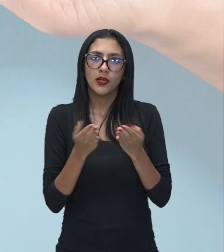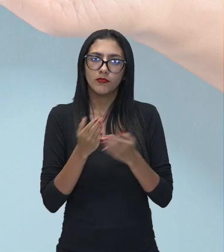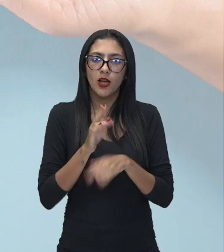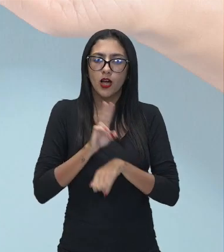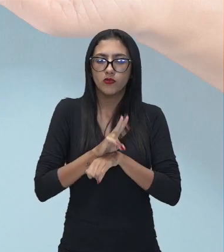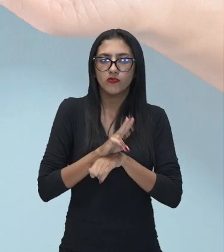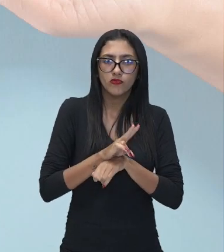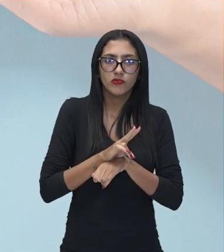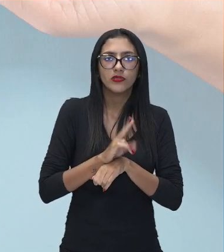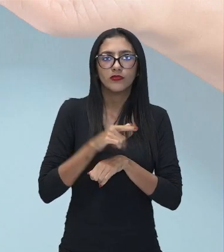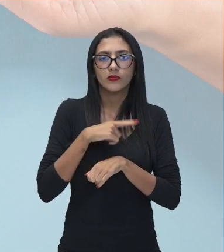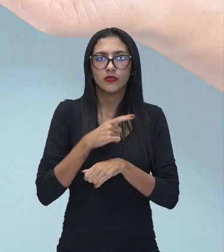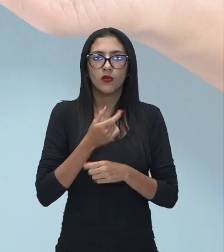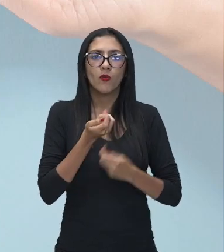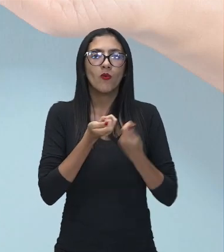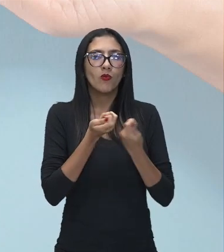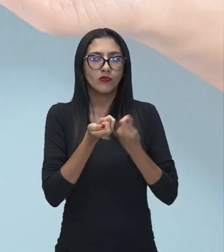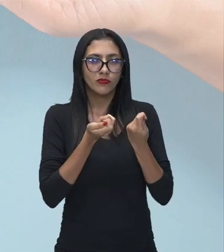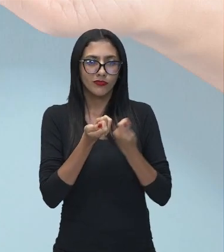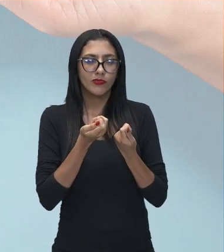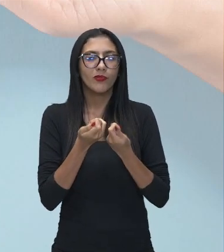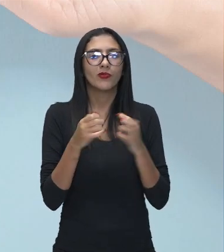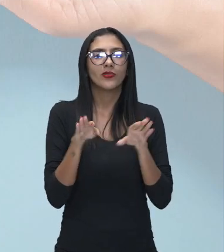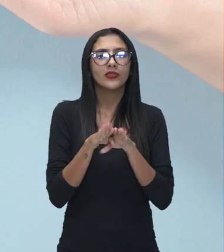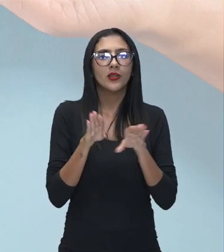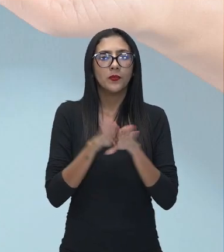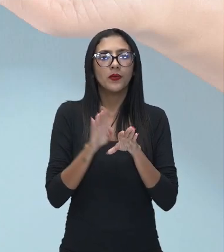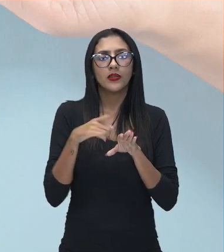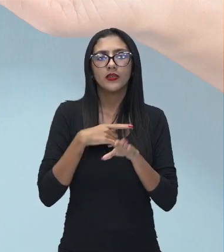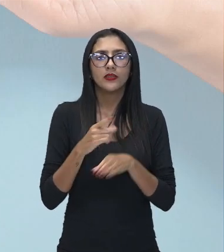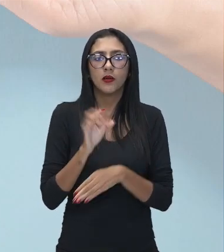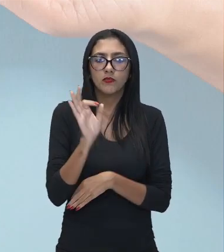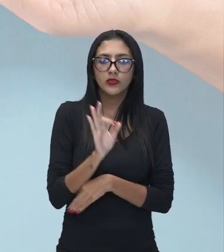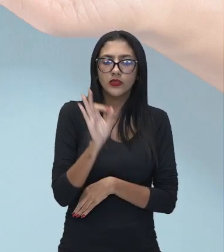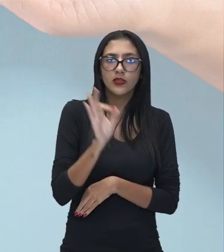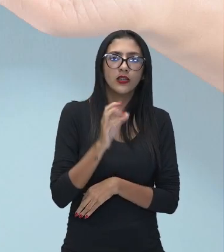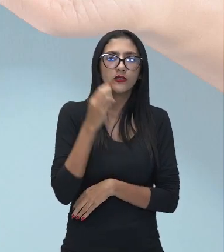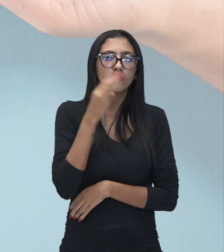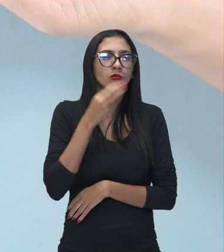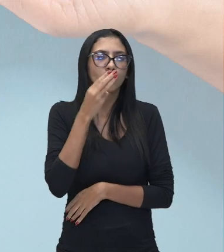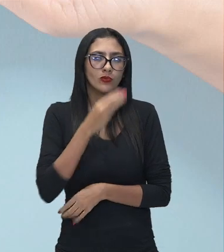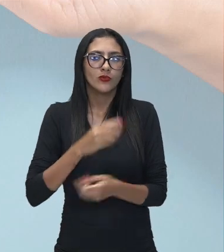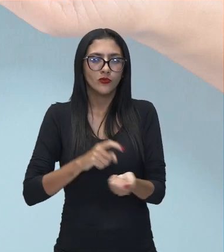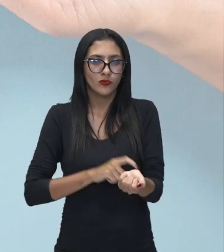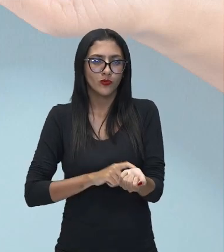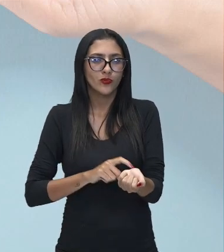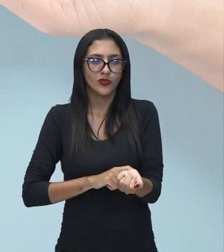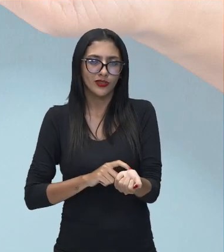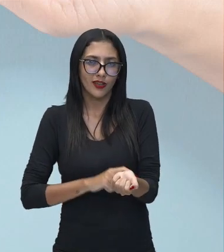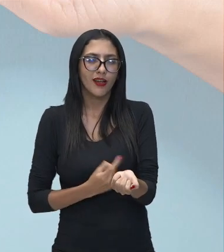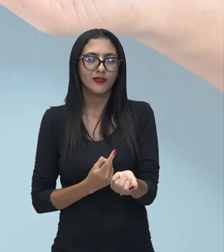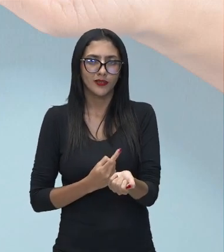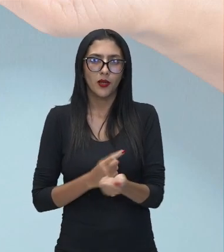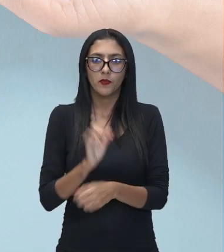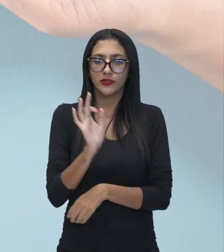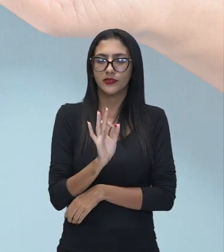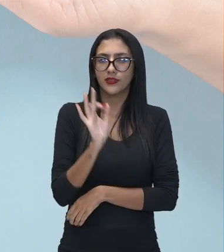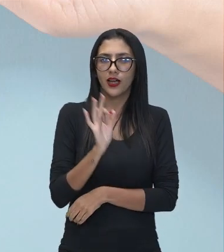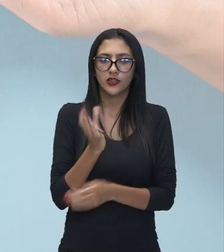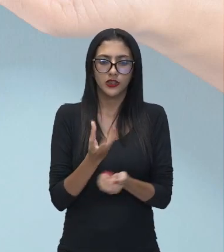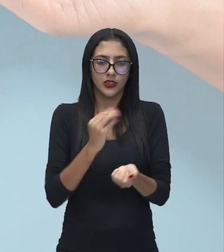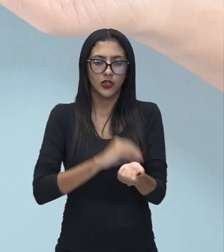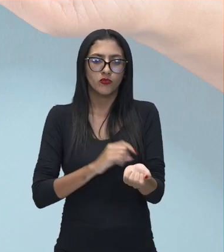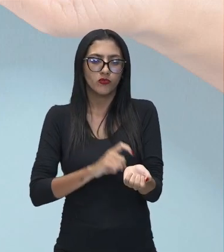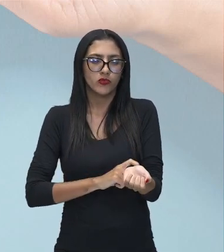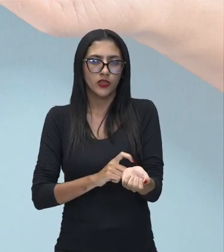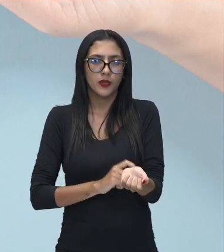aí na cartela, ela ajuda no controle desse índice glicêmico, ou seja, o nível de açúcar no sangue vai